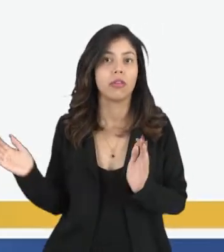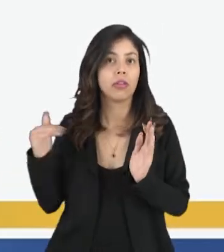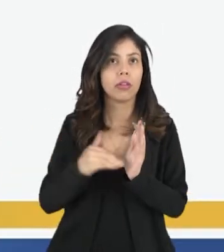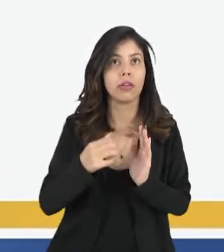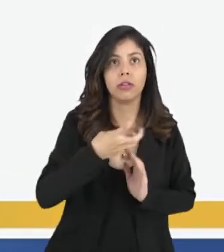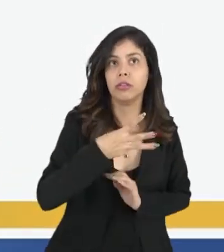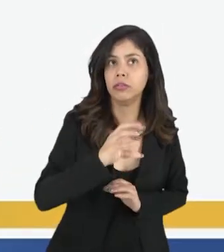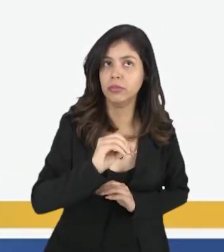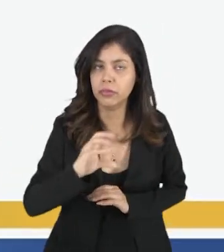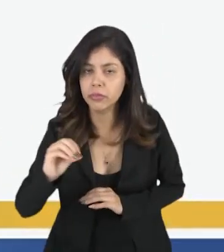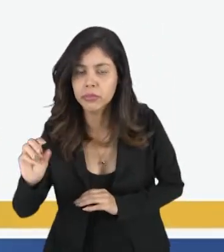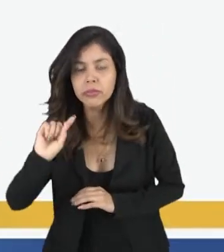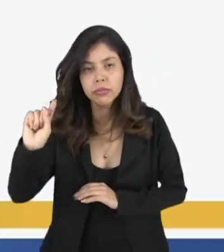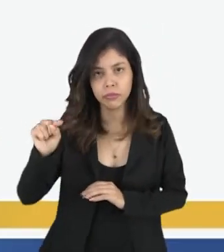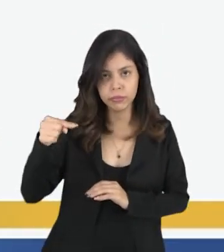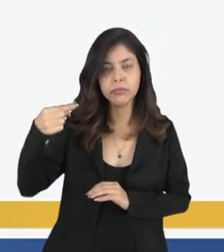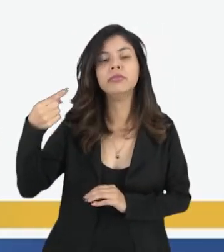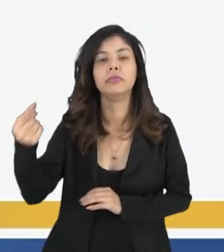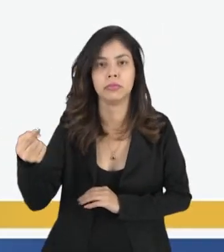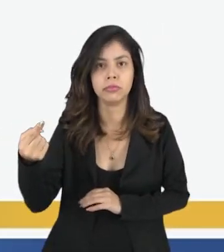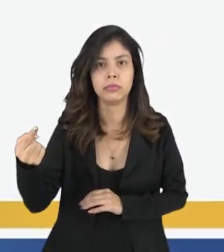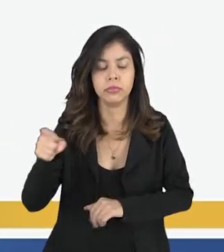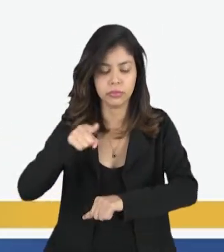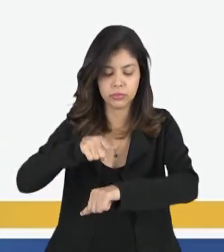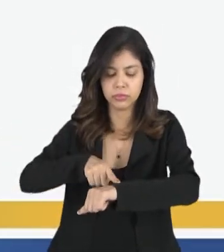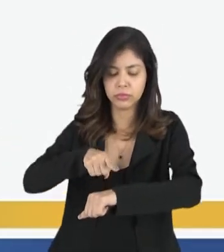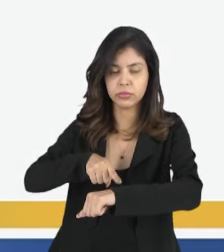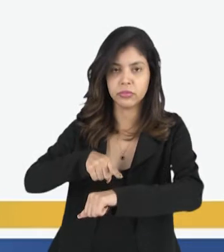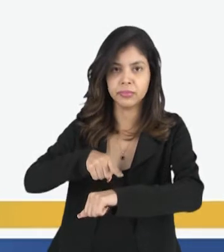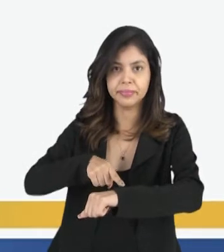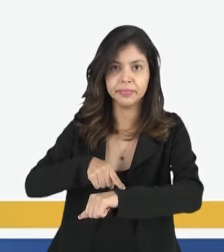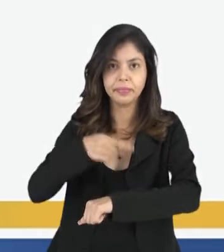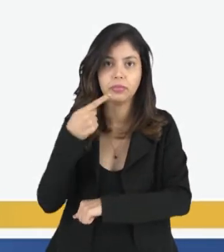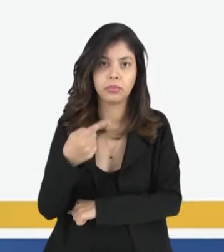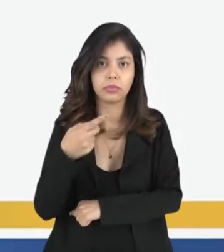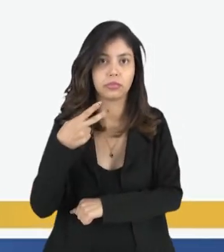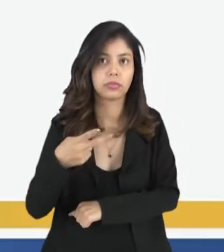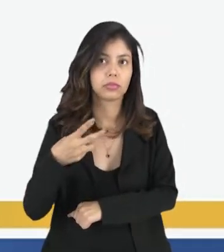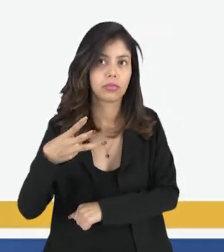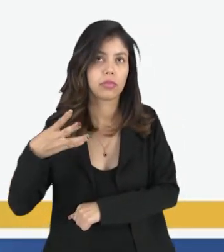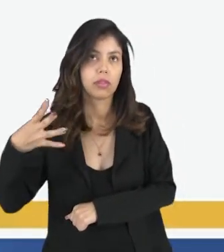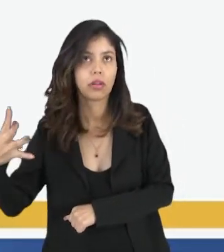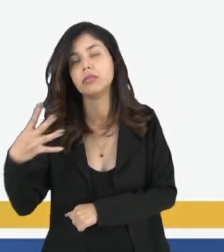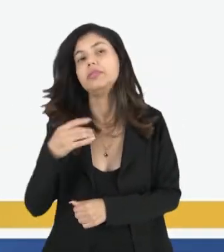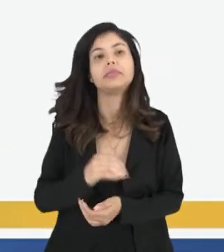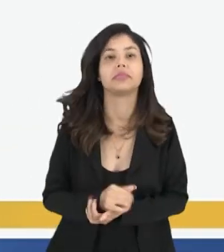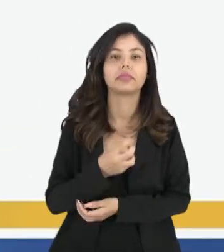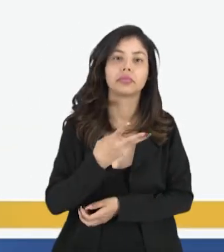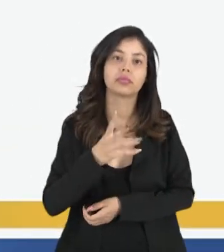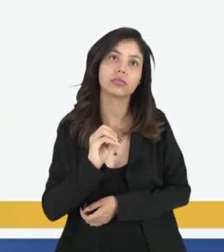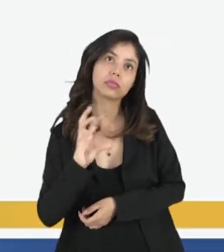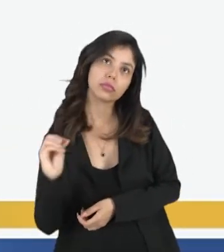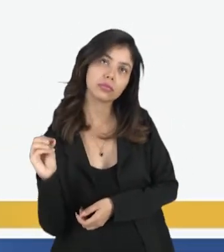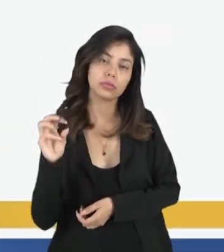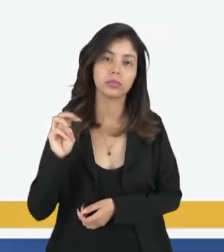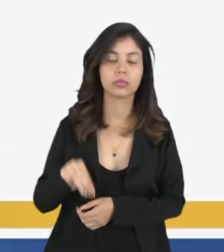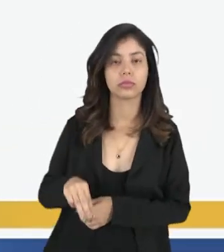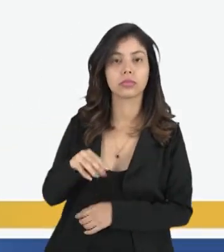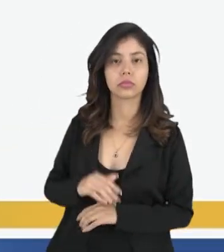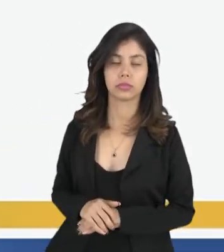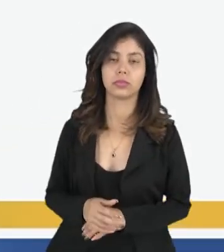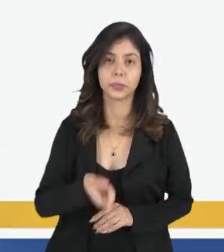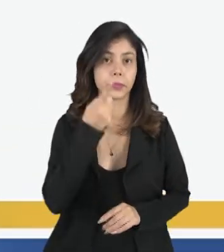300 metros depois, o tempo começou a ser contado no marco de 300 metros. E aí você